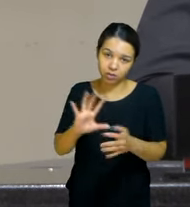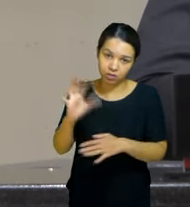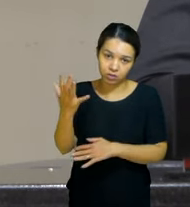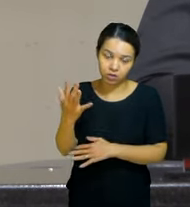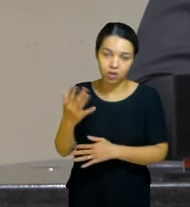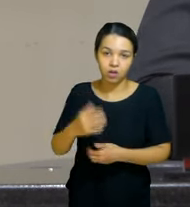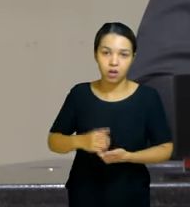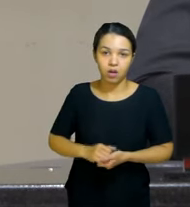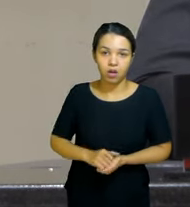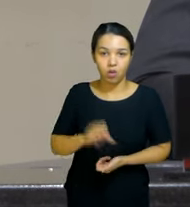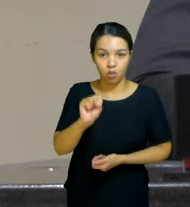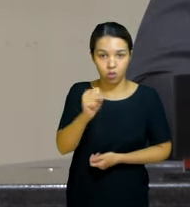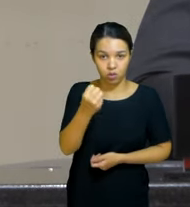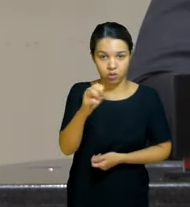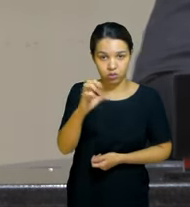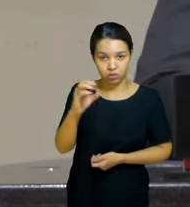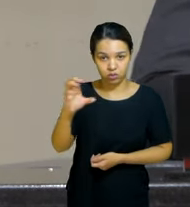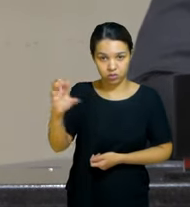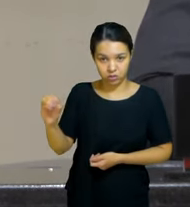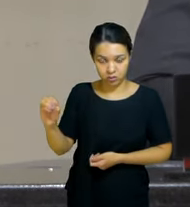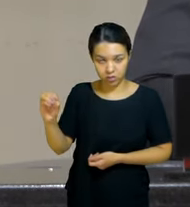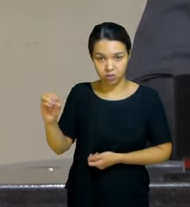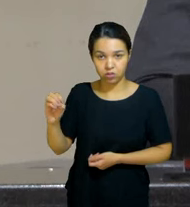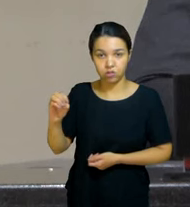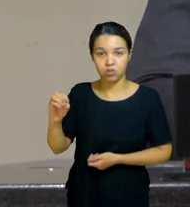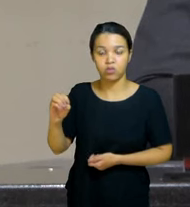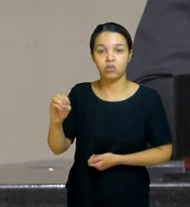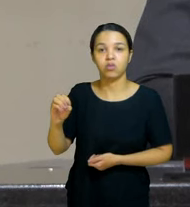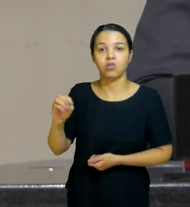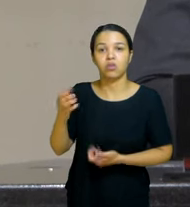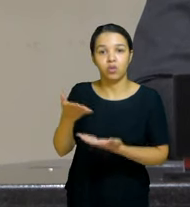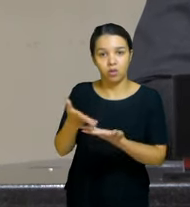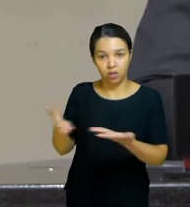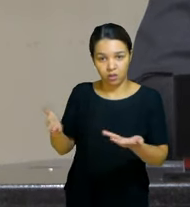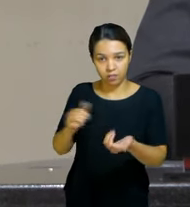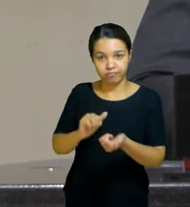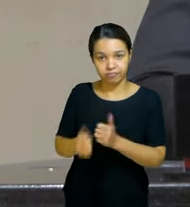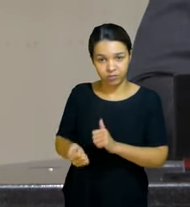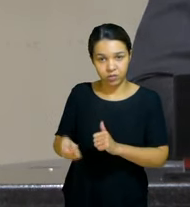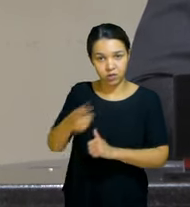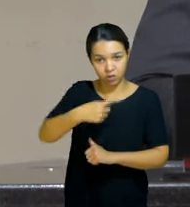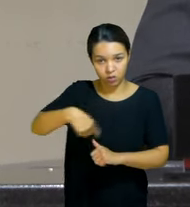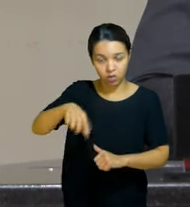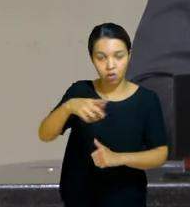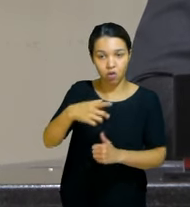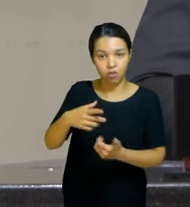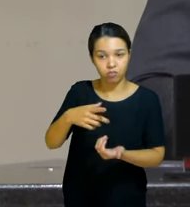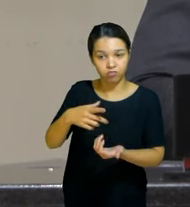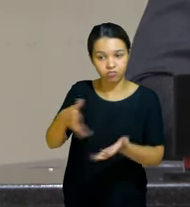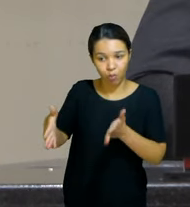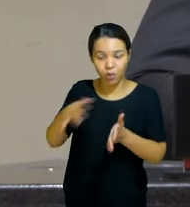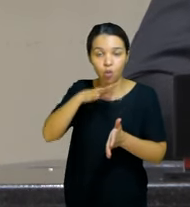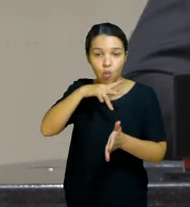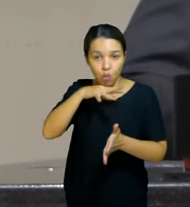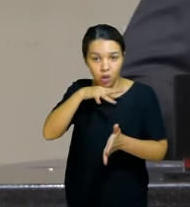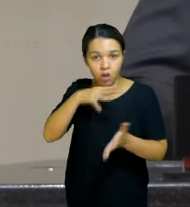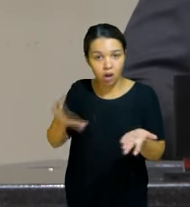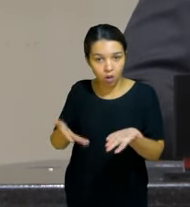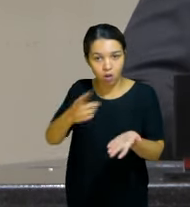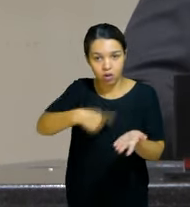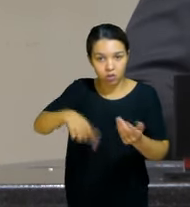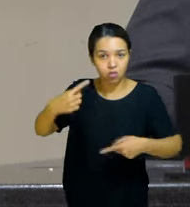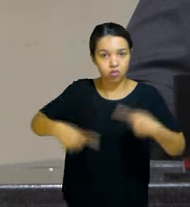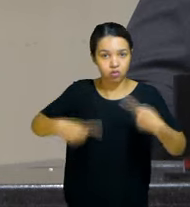800 atletas, nós temos que fazer desse limão uma limonada. Eu acho que é o momento de nós